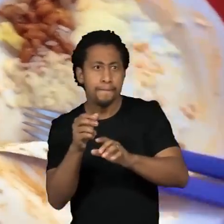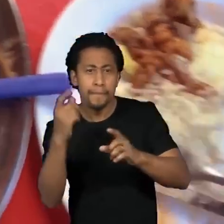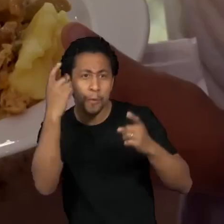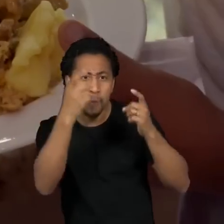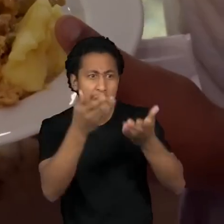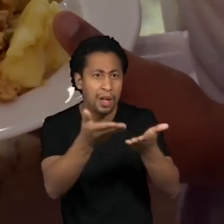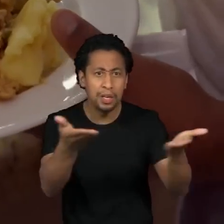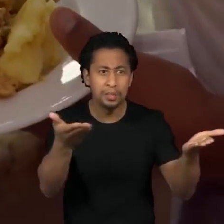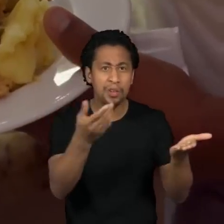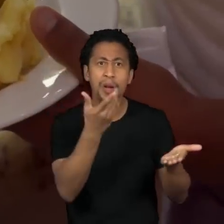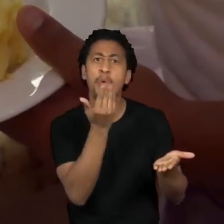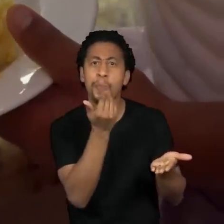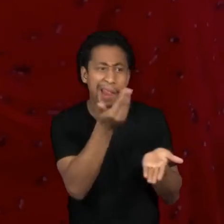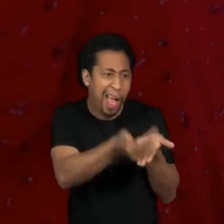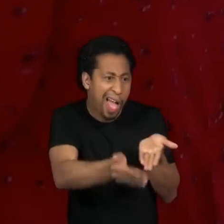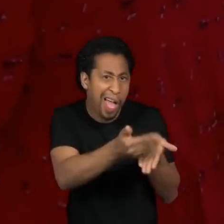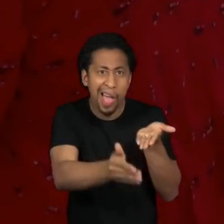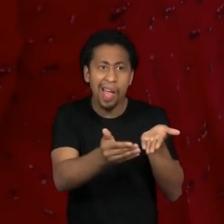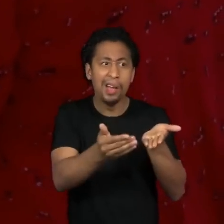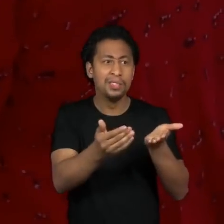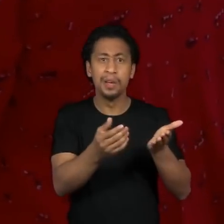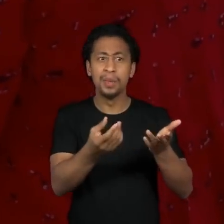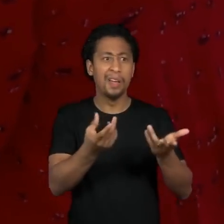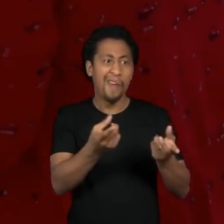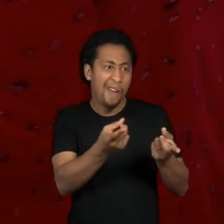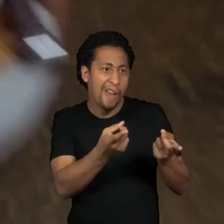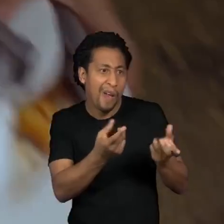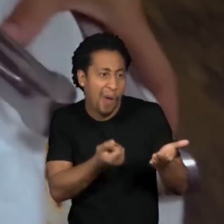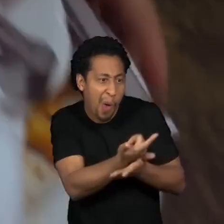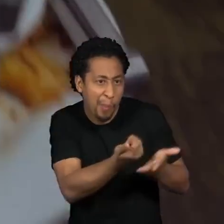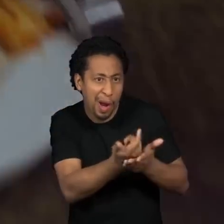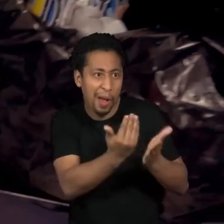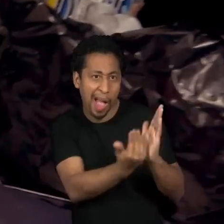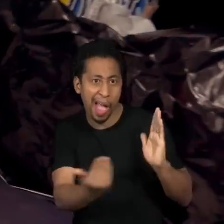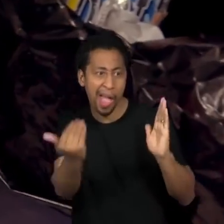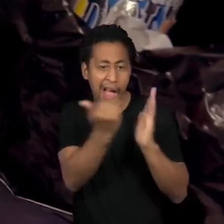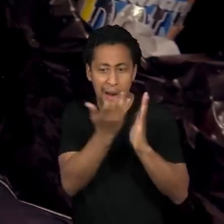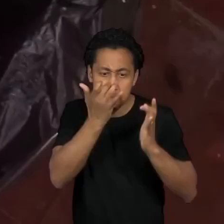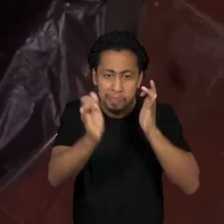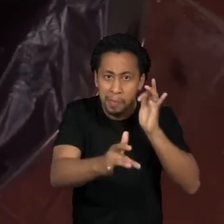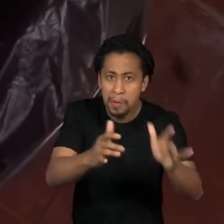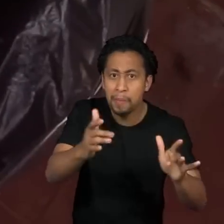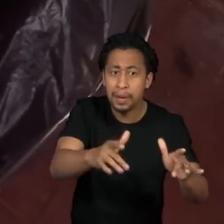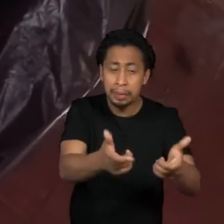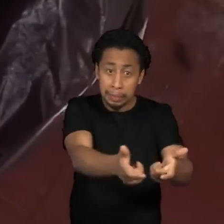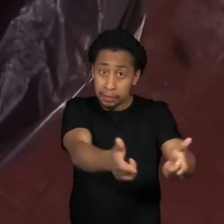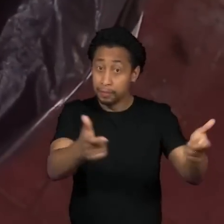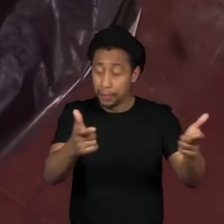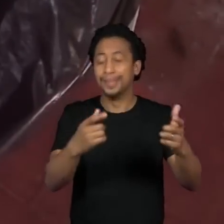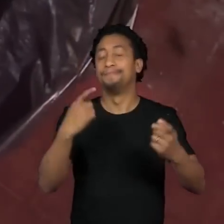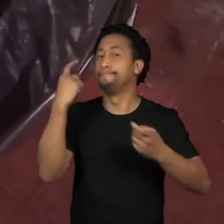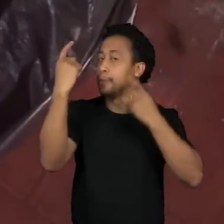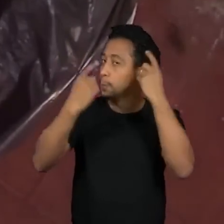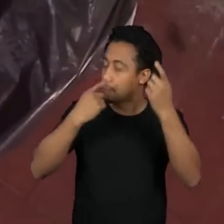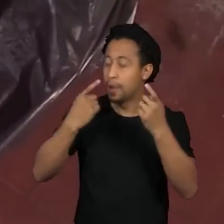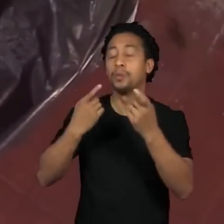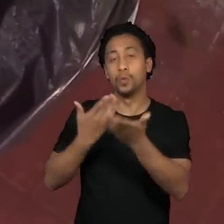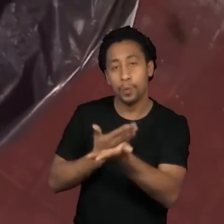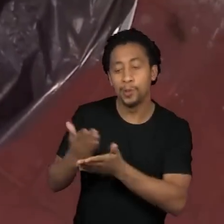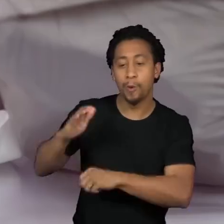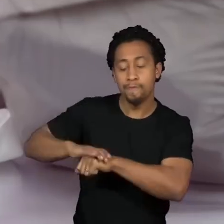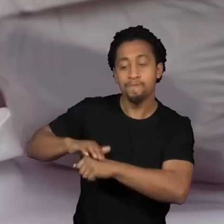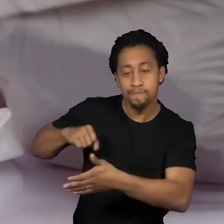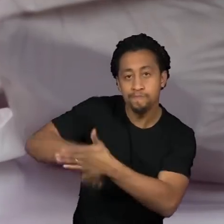descontrolado, ele se transformou também num ativista em favor das causas ambientais e do consumo consciente.